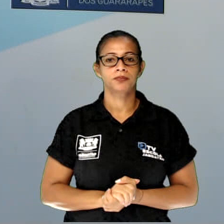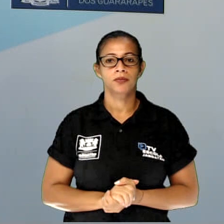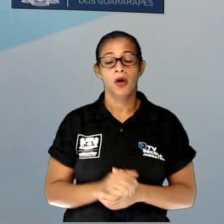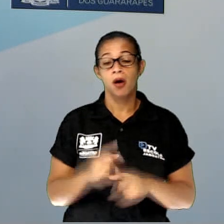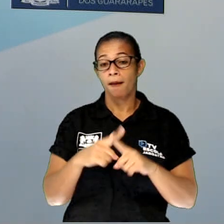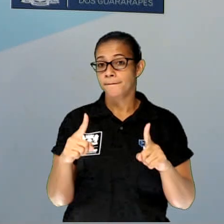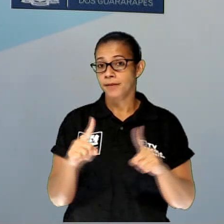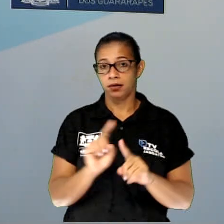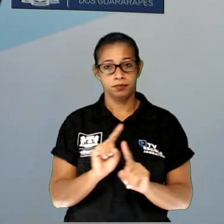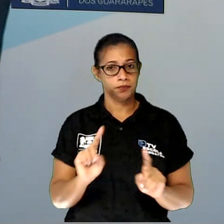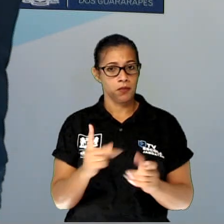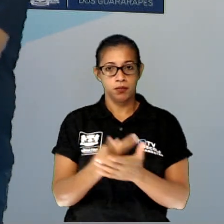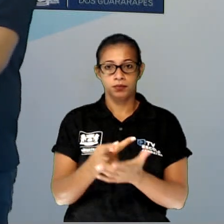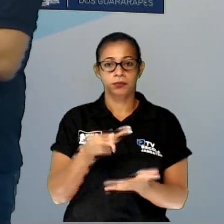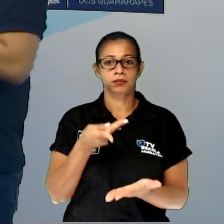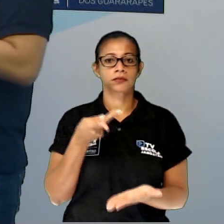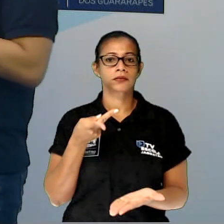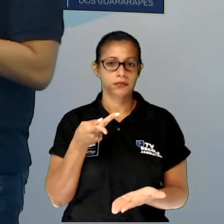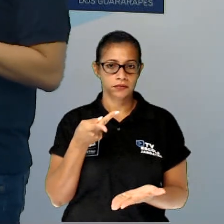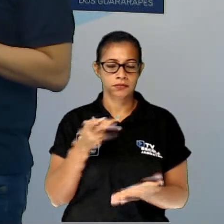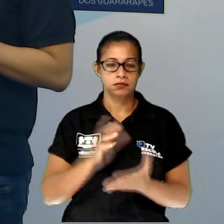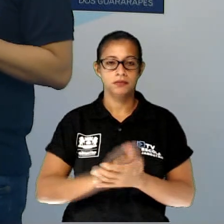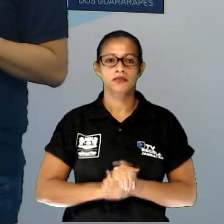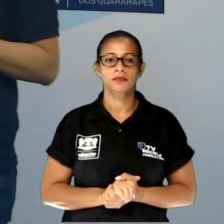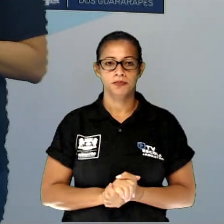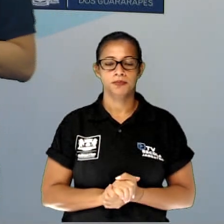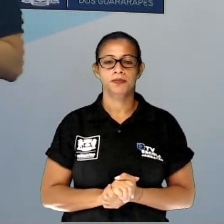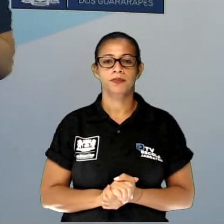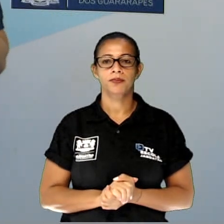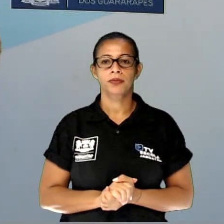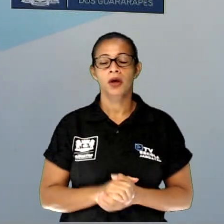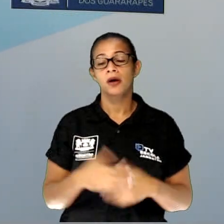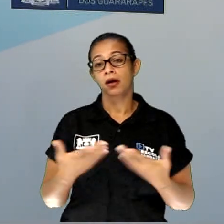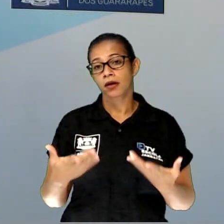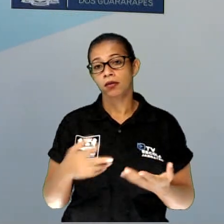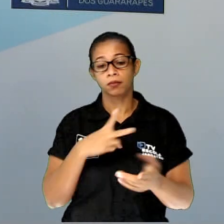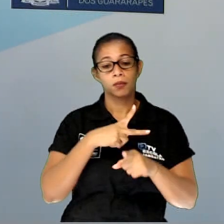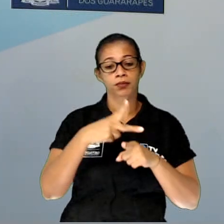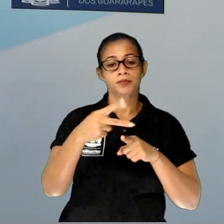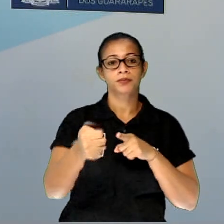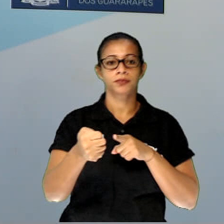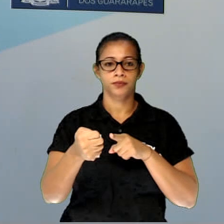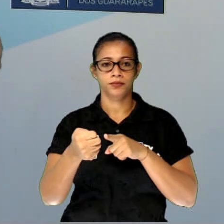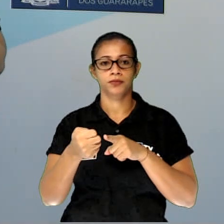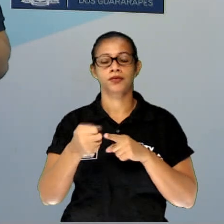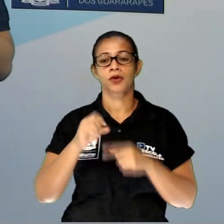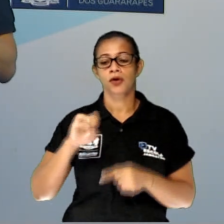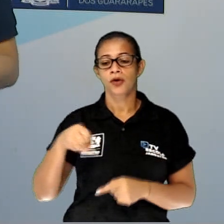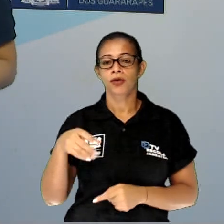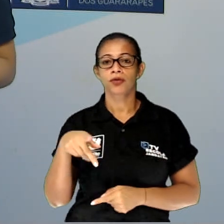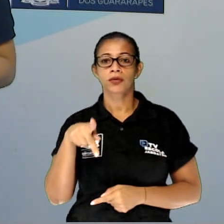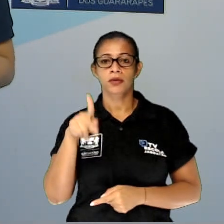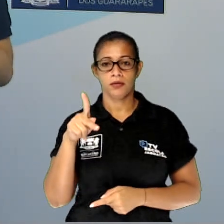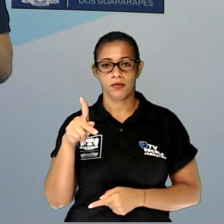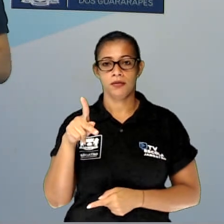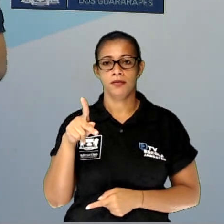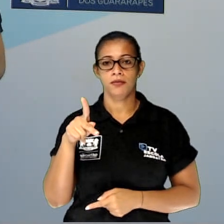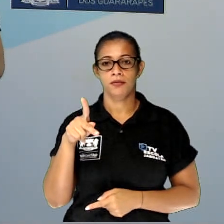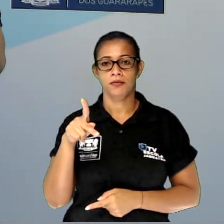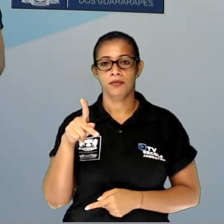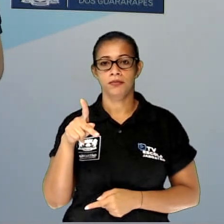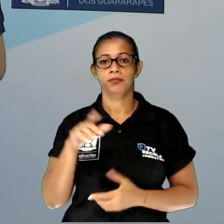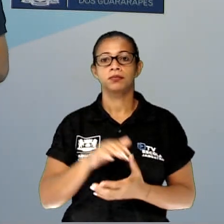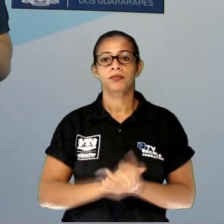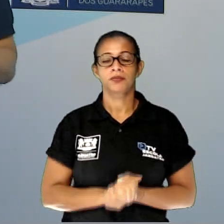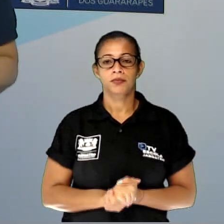Tá? Com a vitória da chapa JK-Jango, os militares tentam um novo golpe, dessa vez